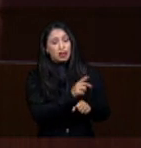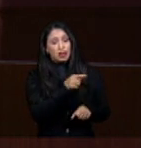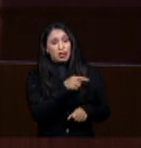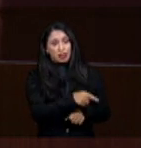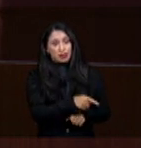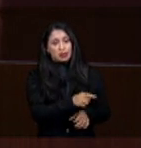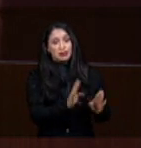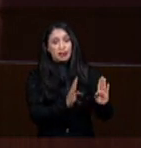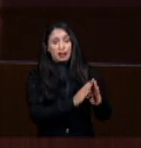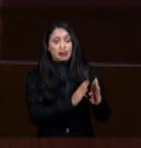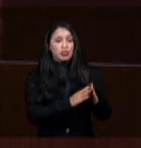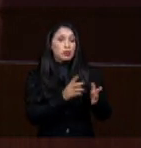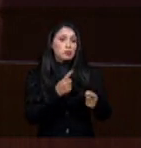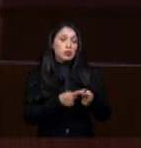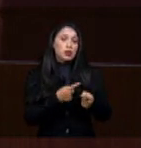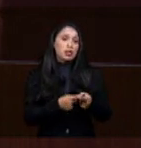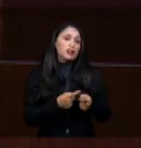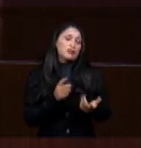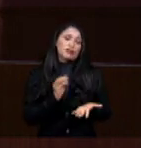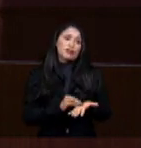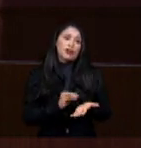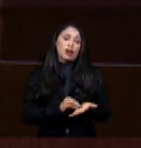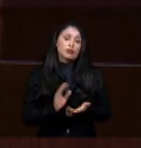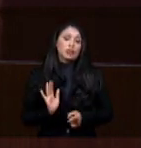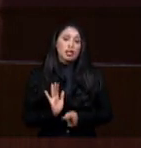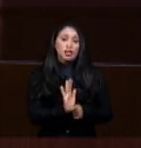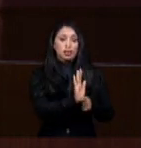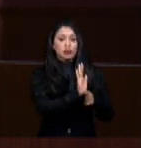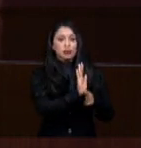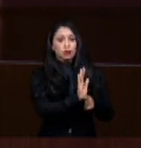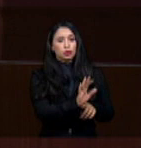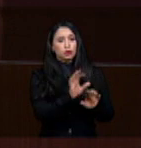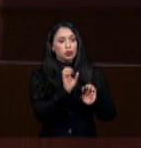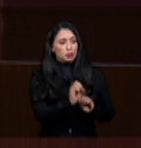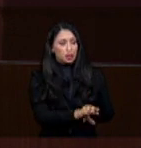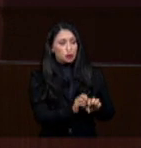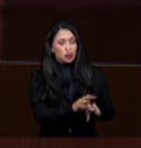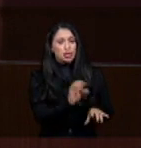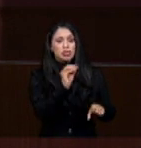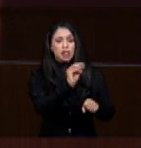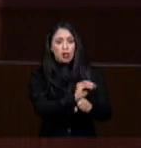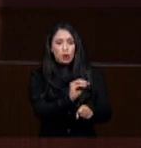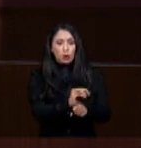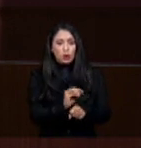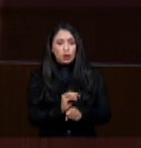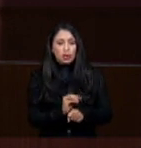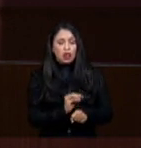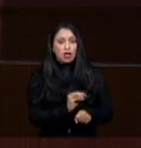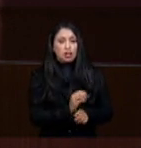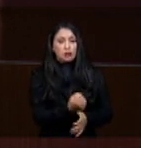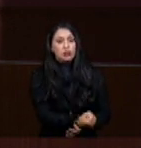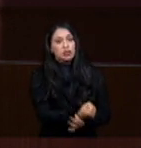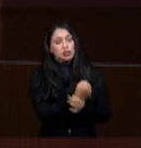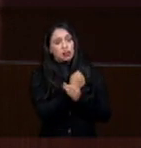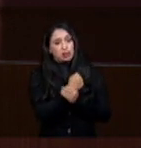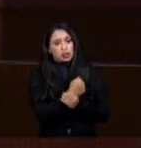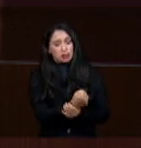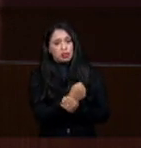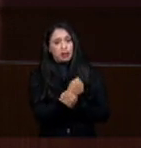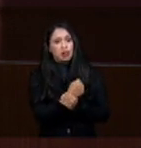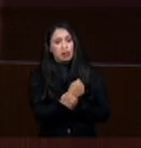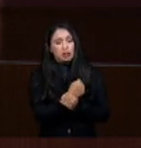do ponto de vista de oferecer a educação cuidados segurança para